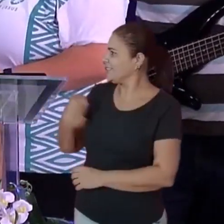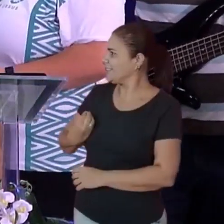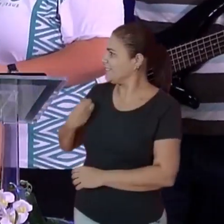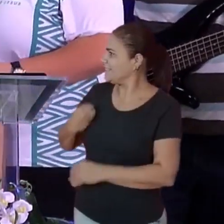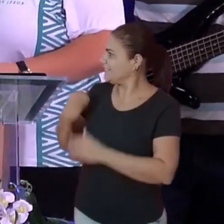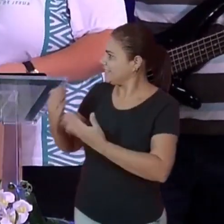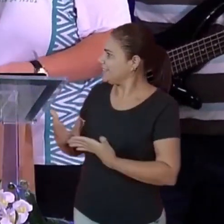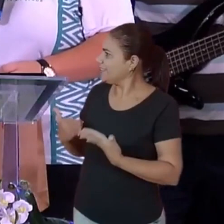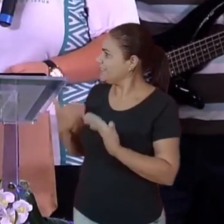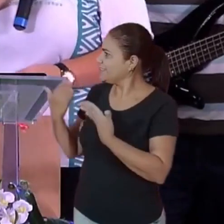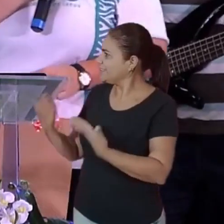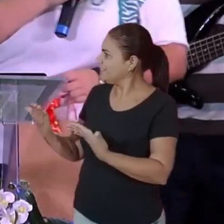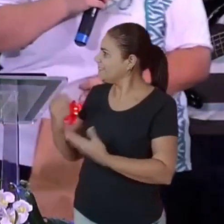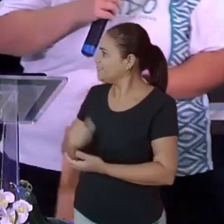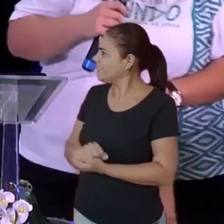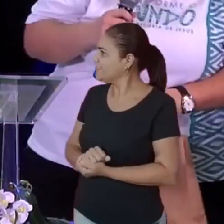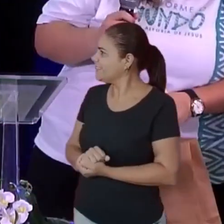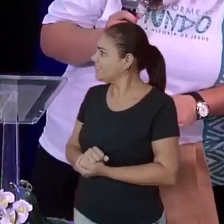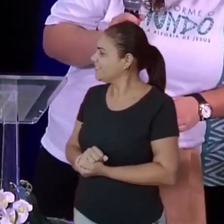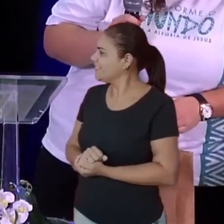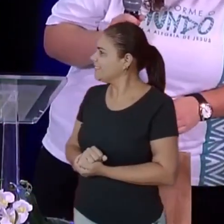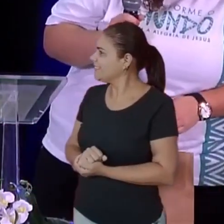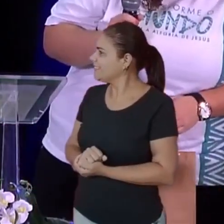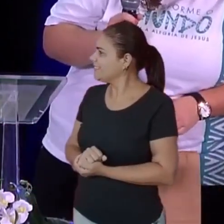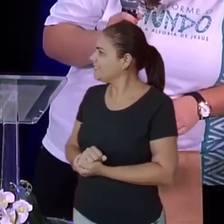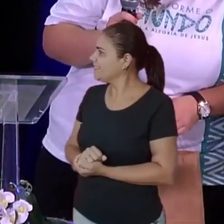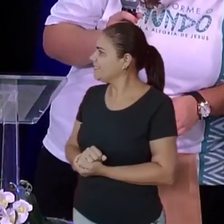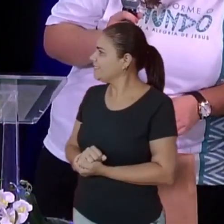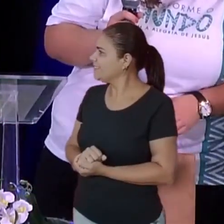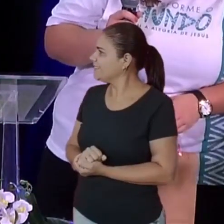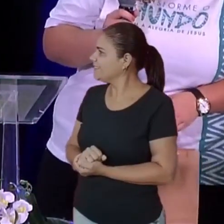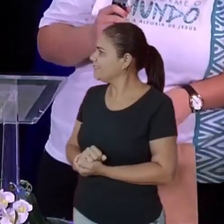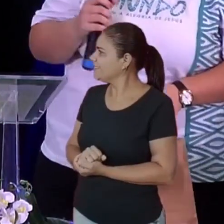tá certo? Irmãos.